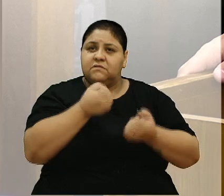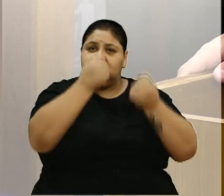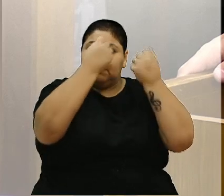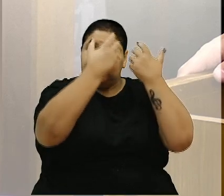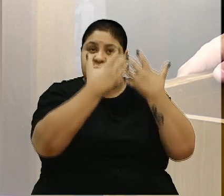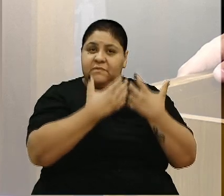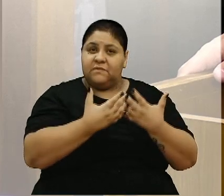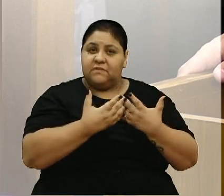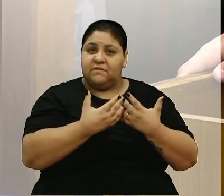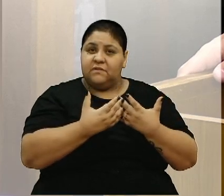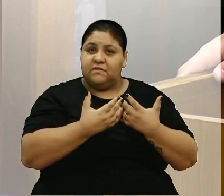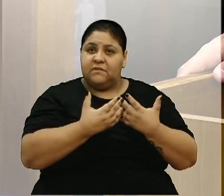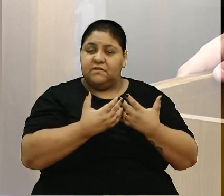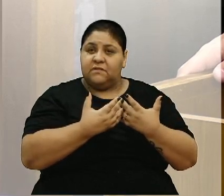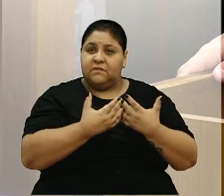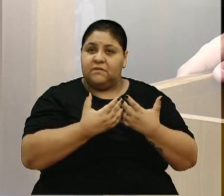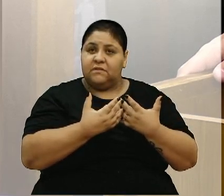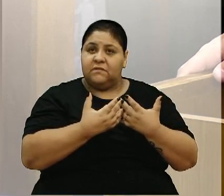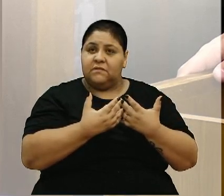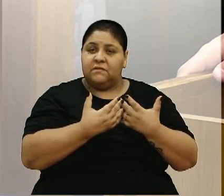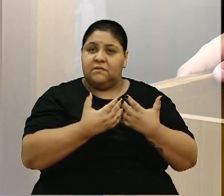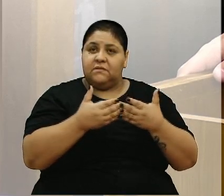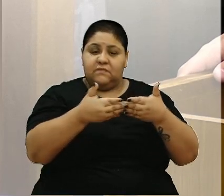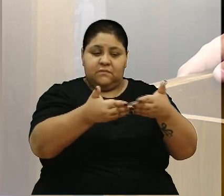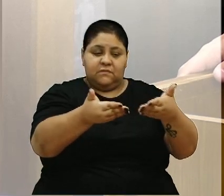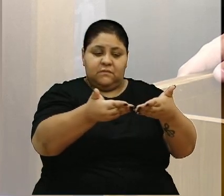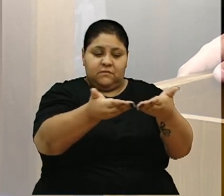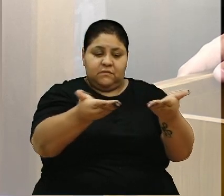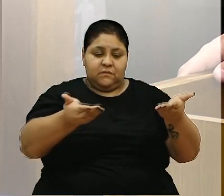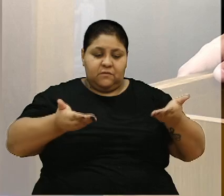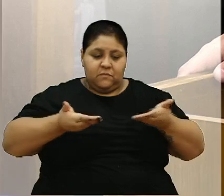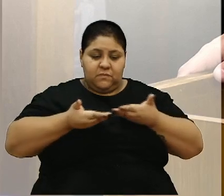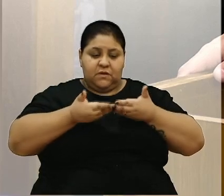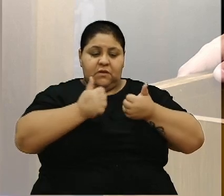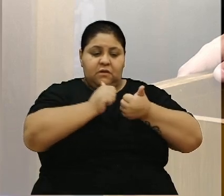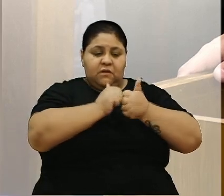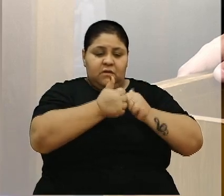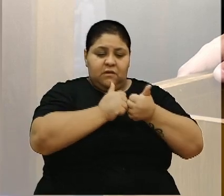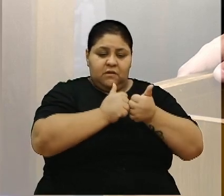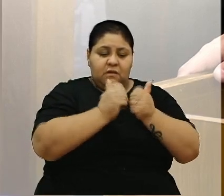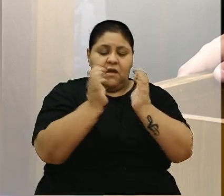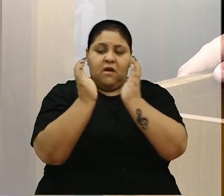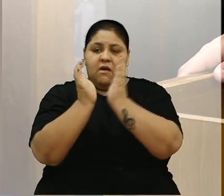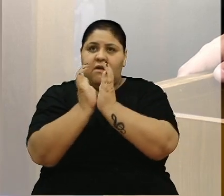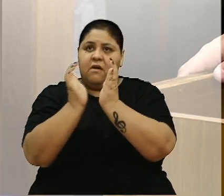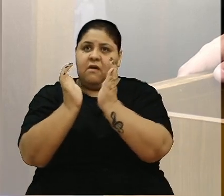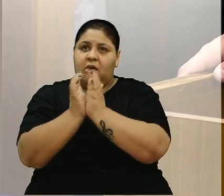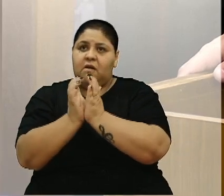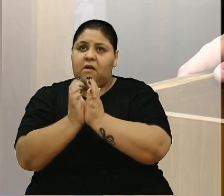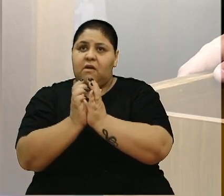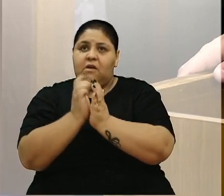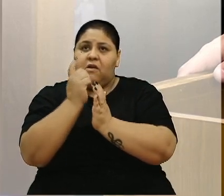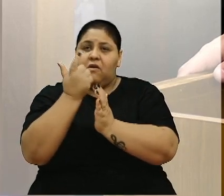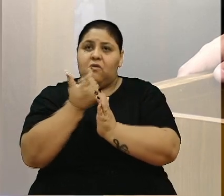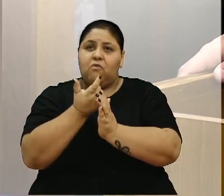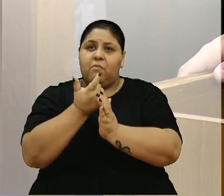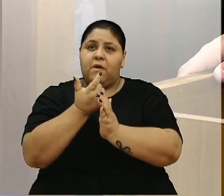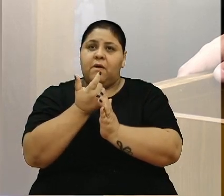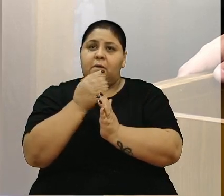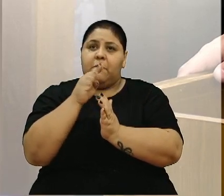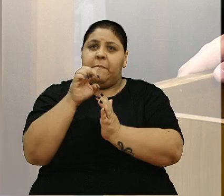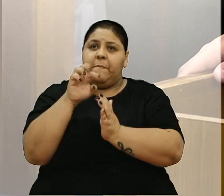é. Numa das nossas escolas, é um prato com arroz, alface e uma bergamota.